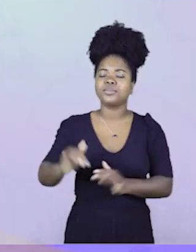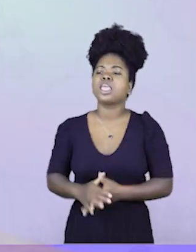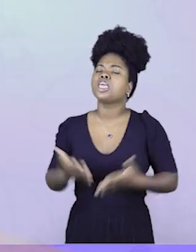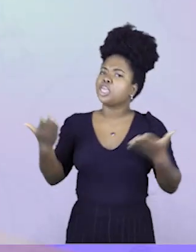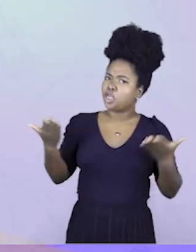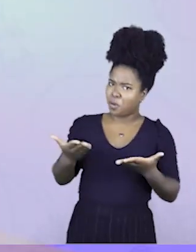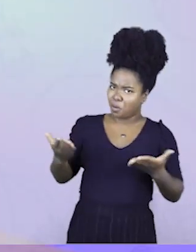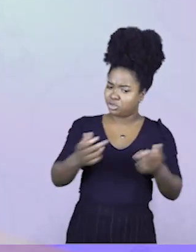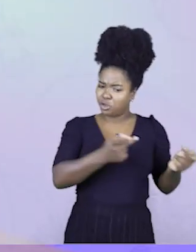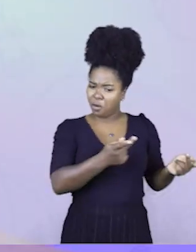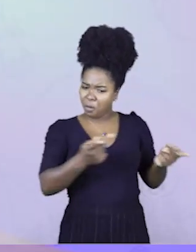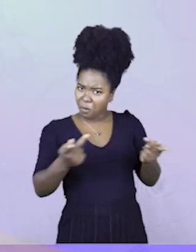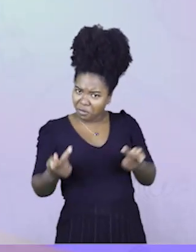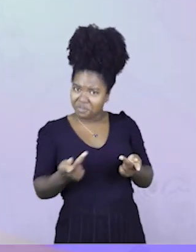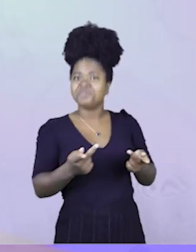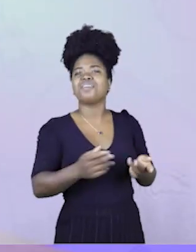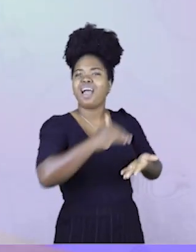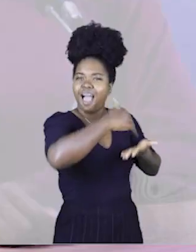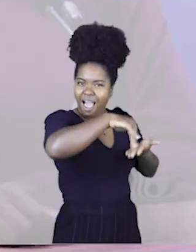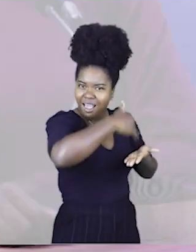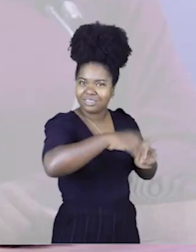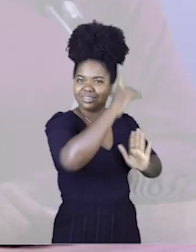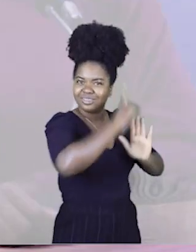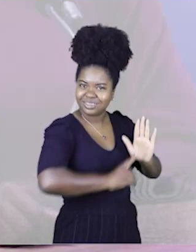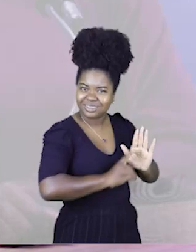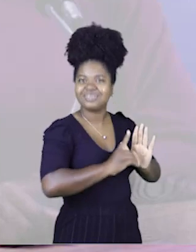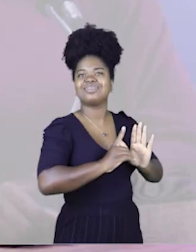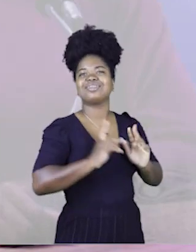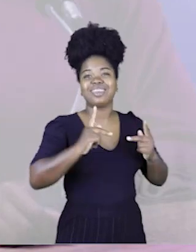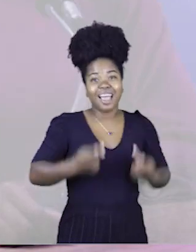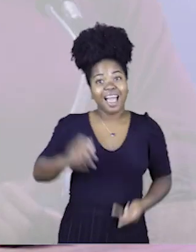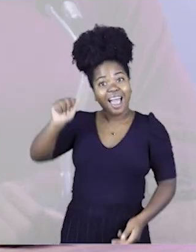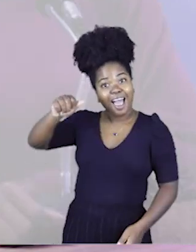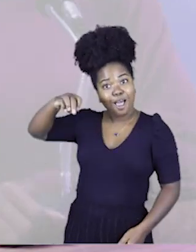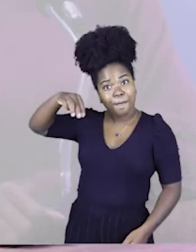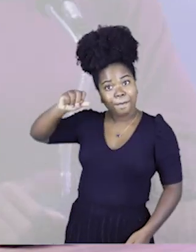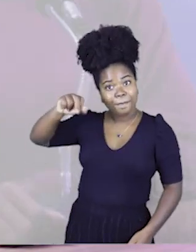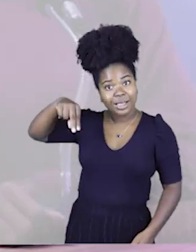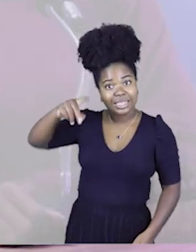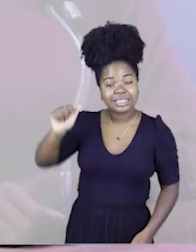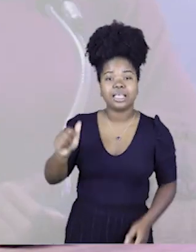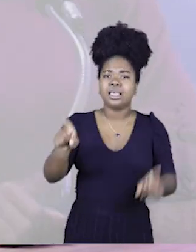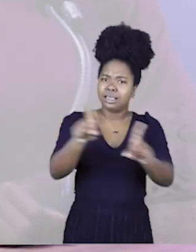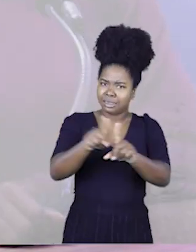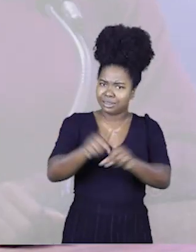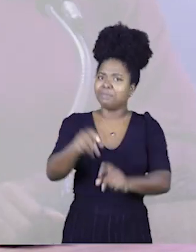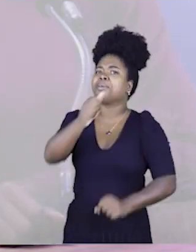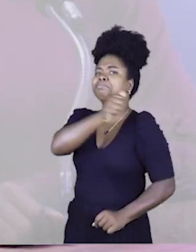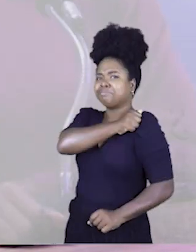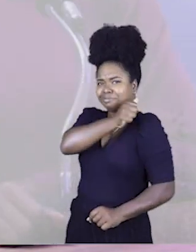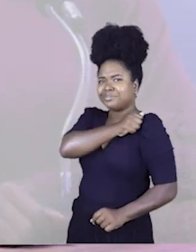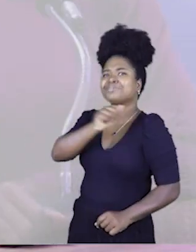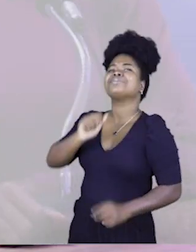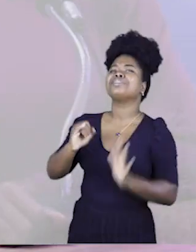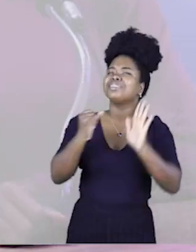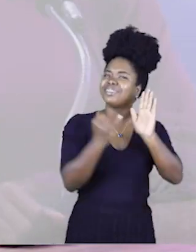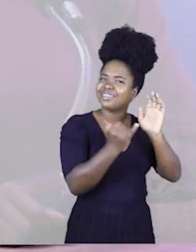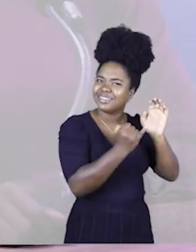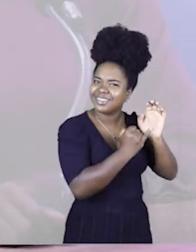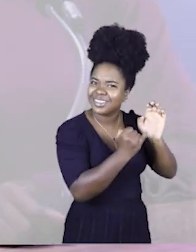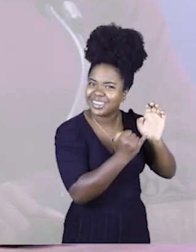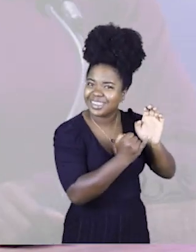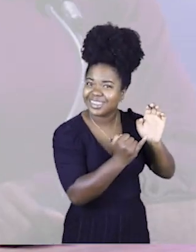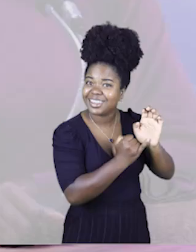esse papo de hoje, estamos aqui com a secretária de Direitos Humanos, Amanda Costa, e com o estudante do IEMA, Gonçalves